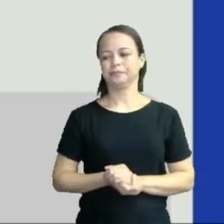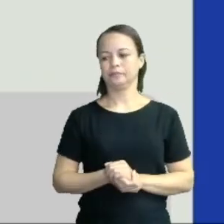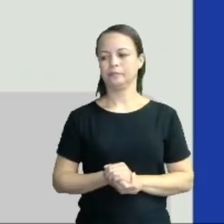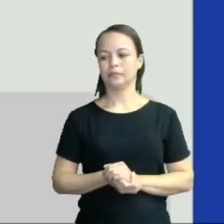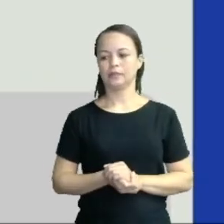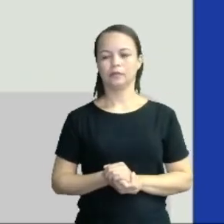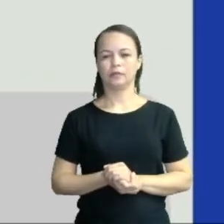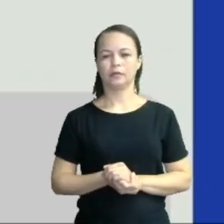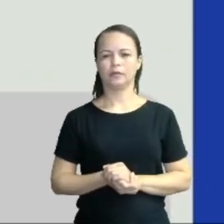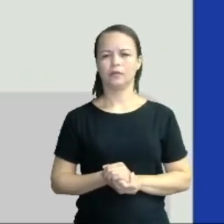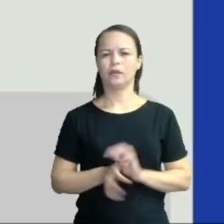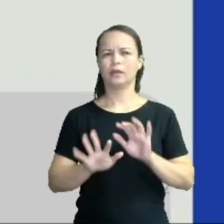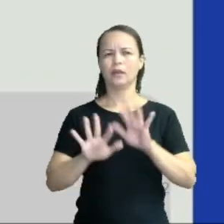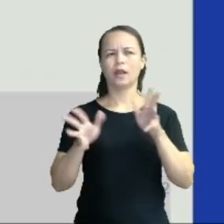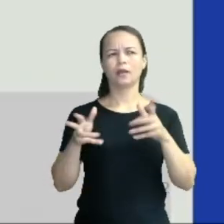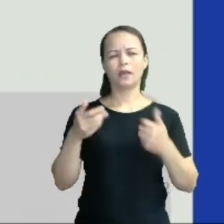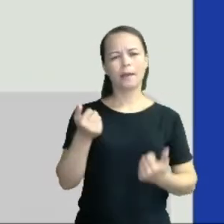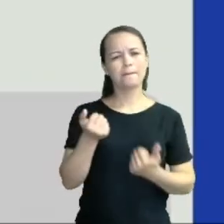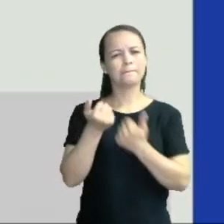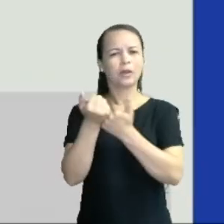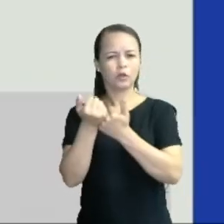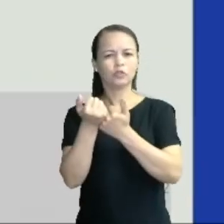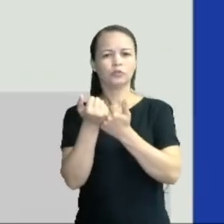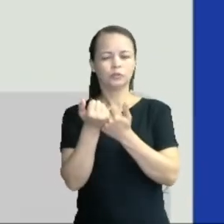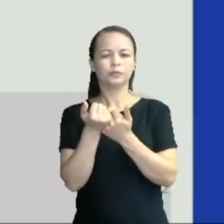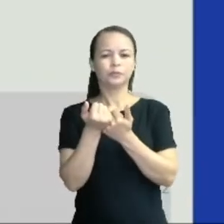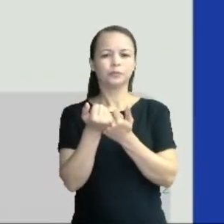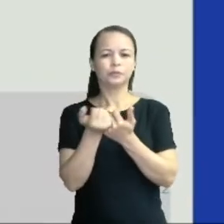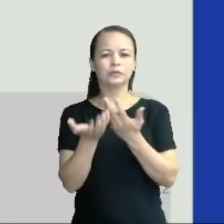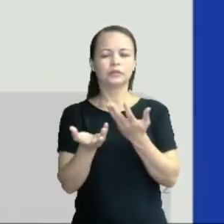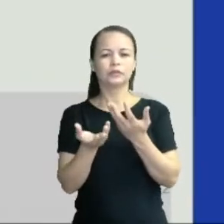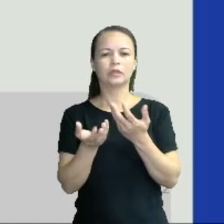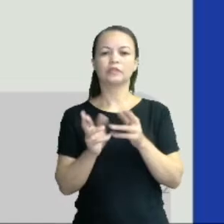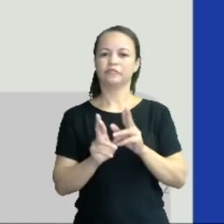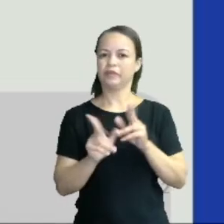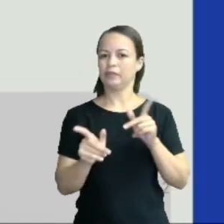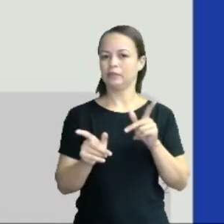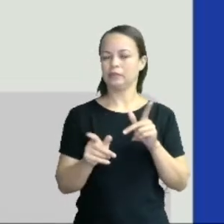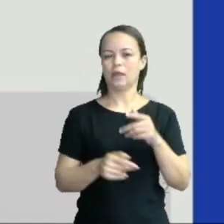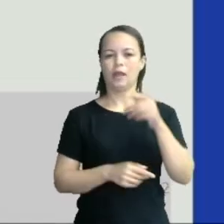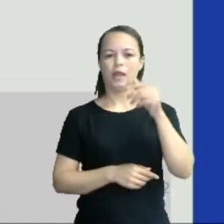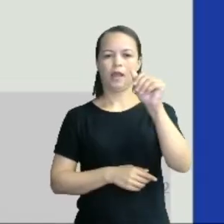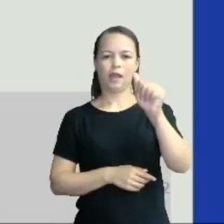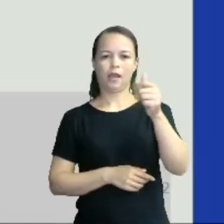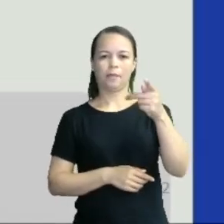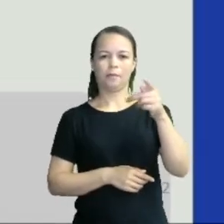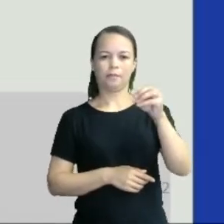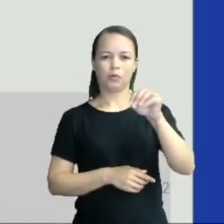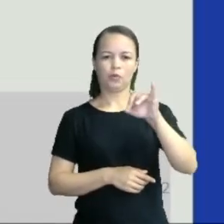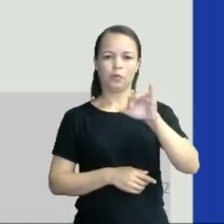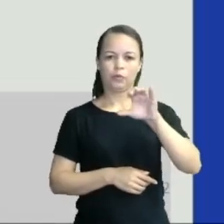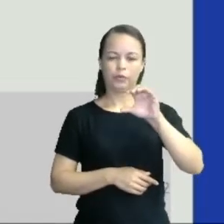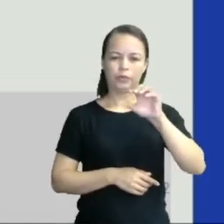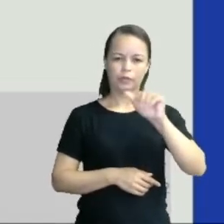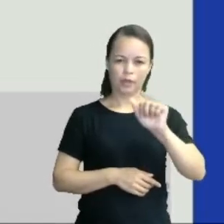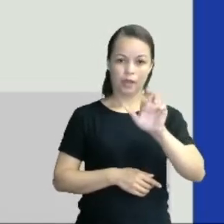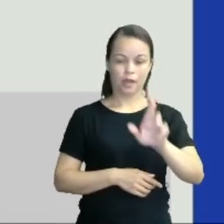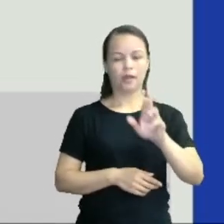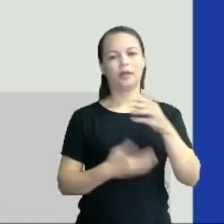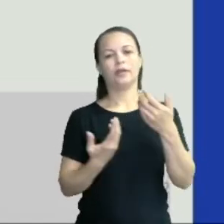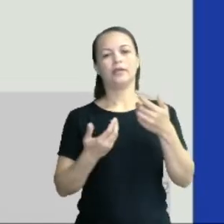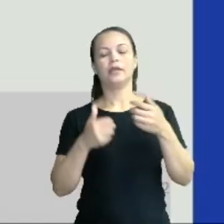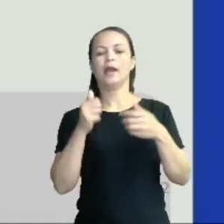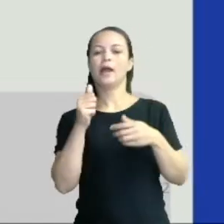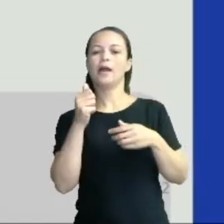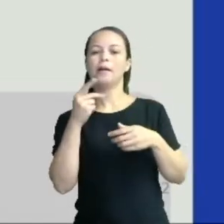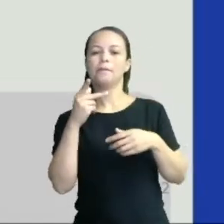que eu apoio essa causa. É totalmente diferente. Apoio de apoiar, estou me apoiando, e apoio